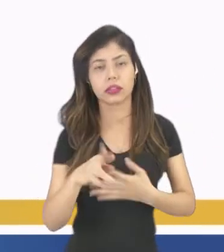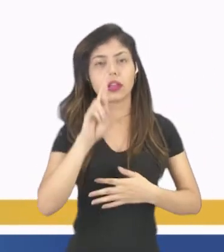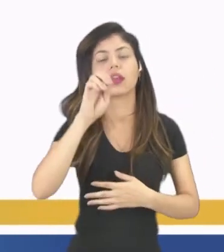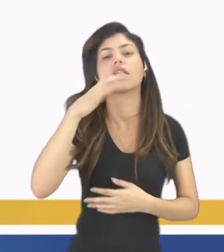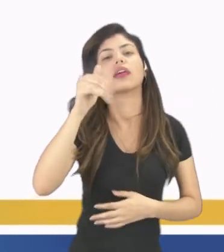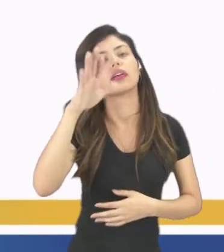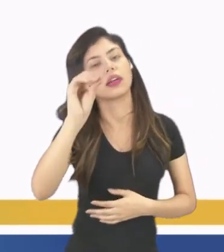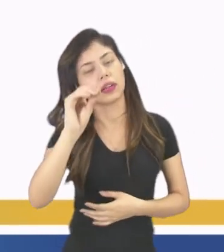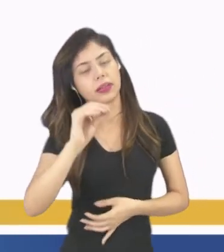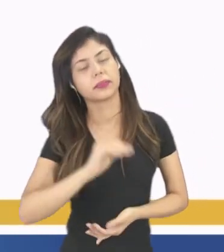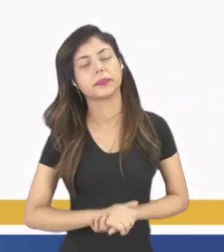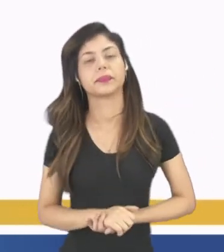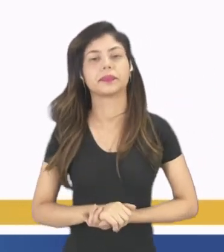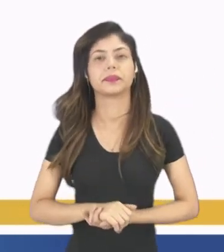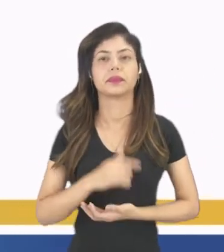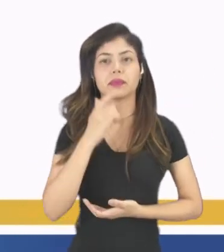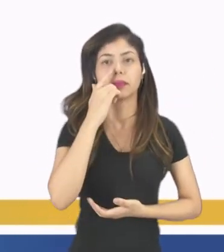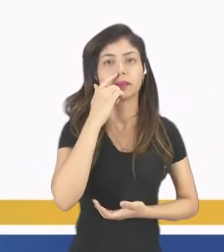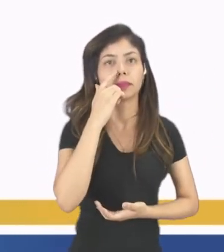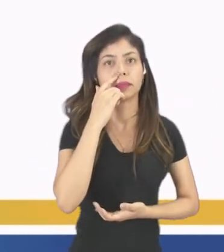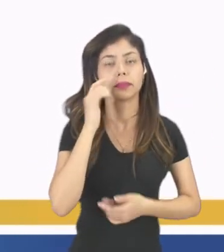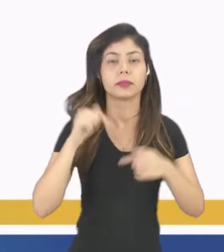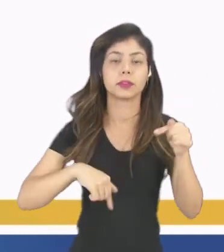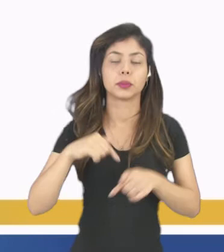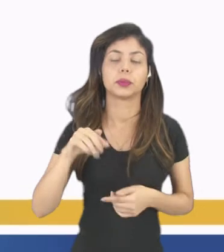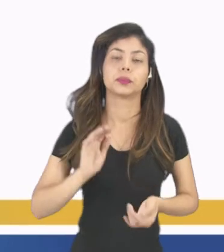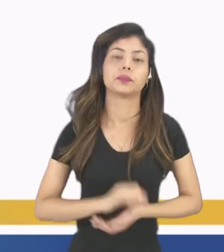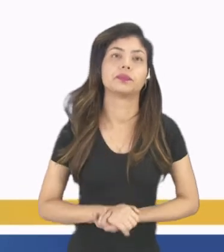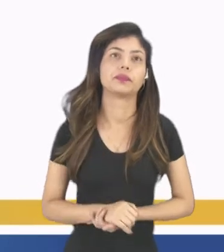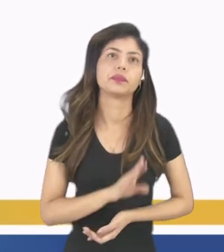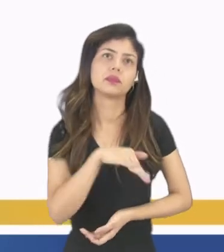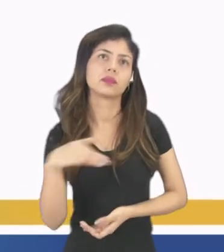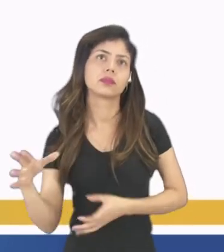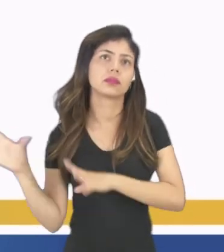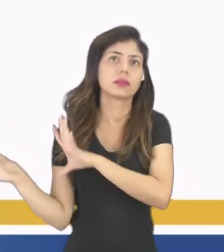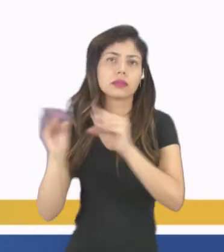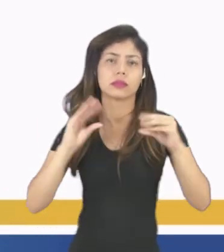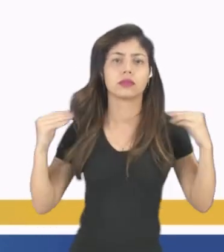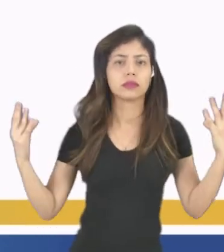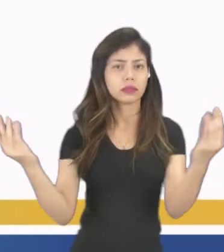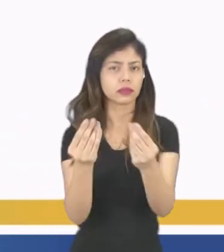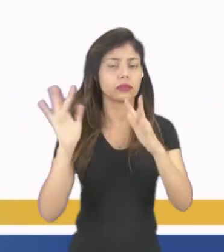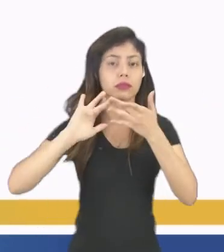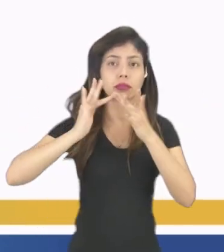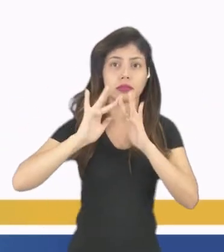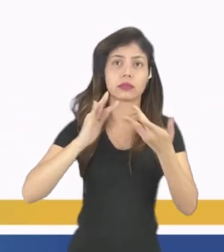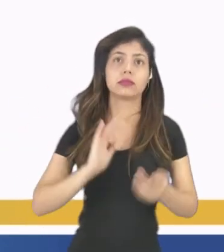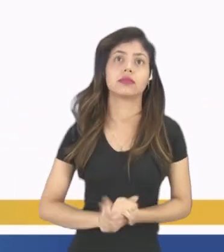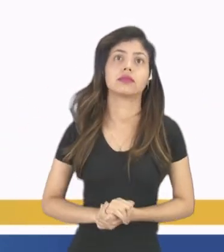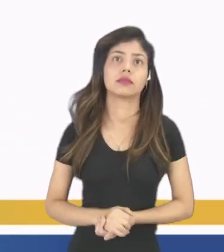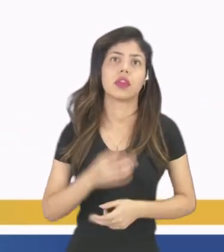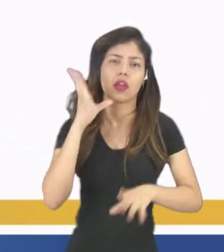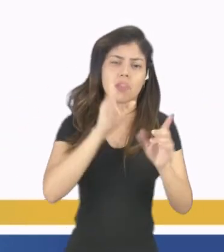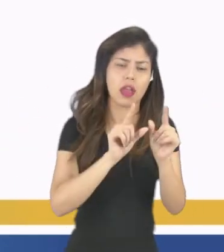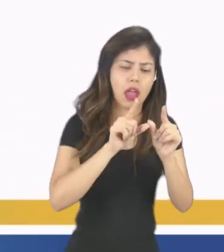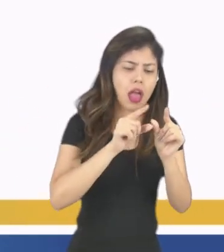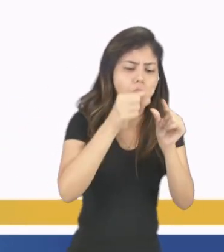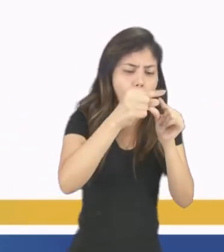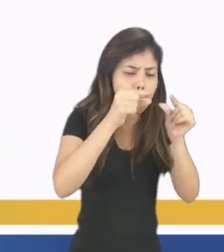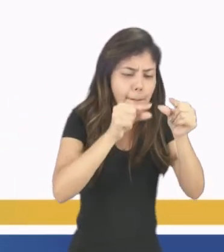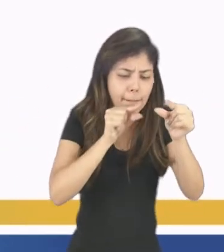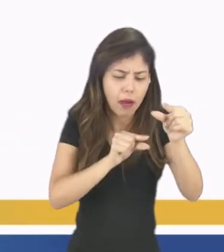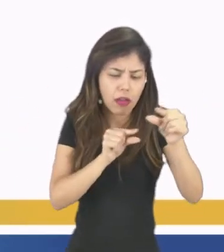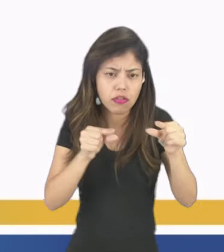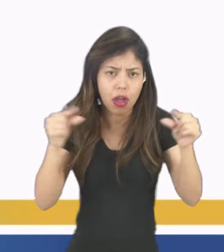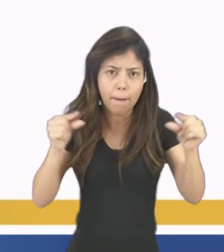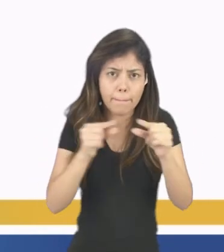vai acontecer uma reação química. Quando colocamos duas substâncias em contato, suas partículas começam